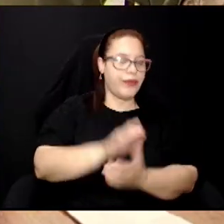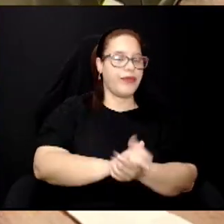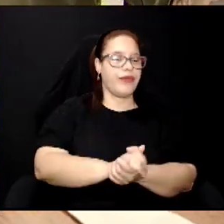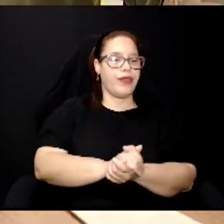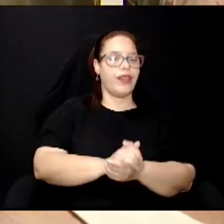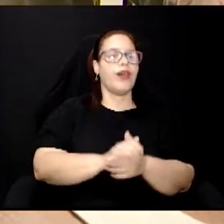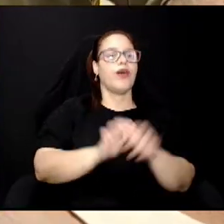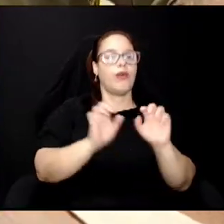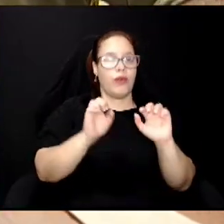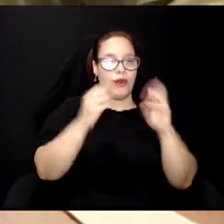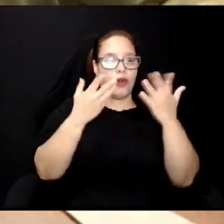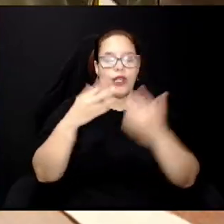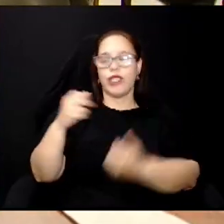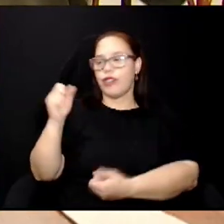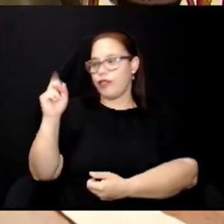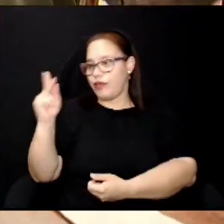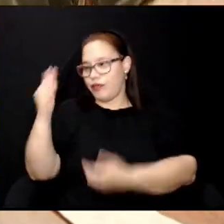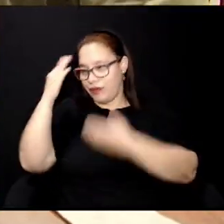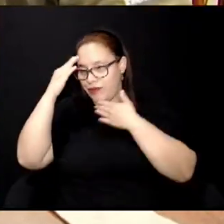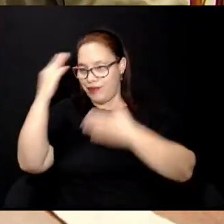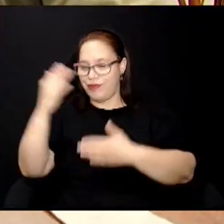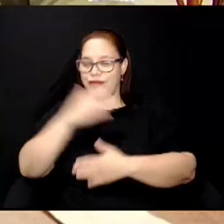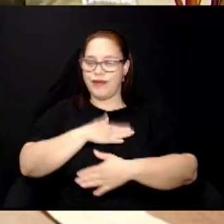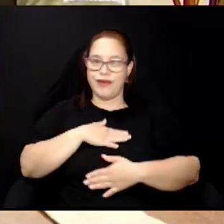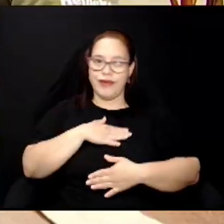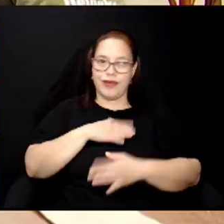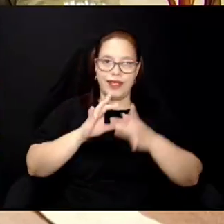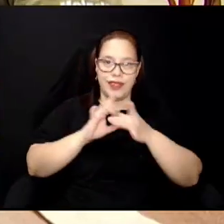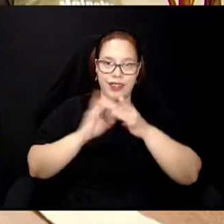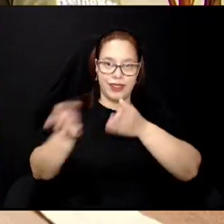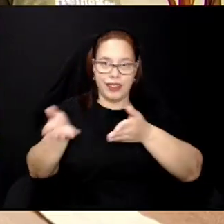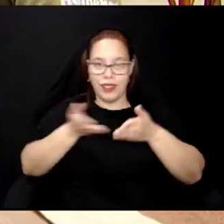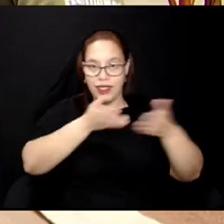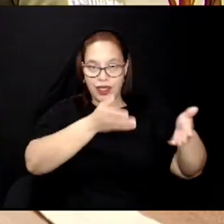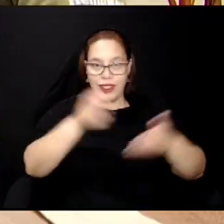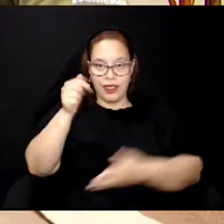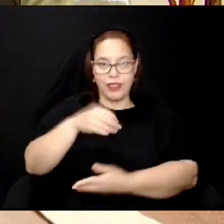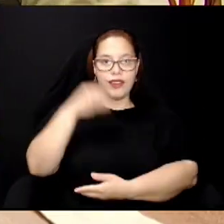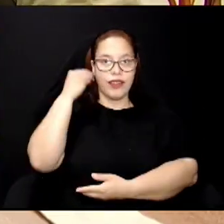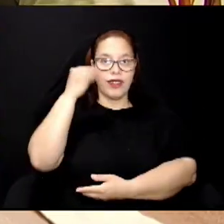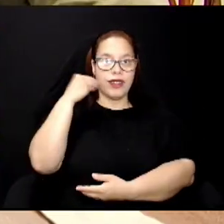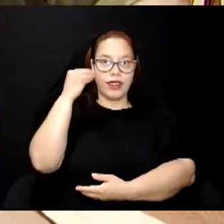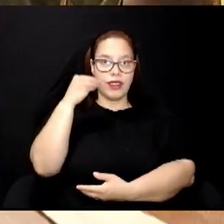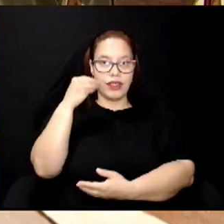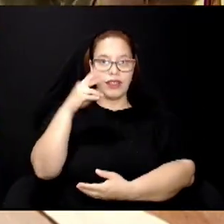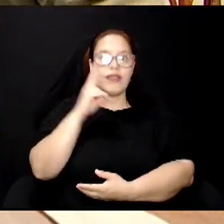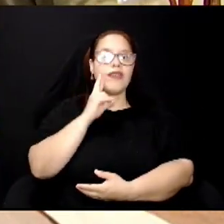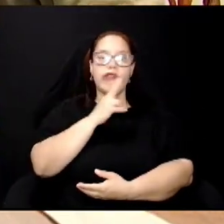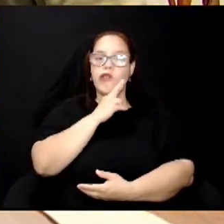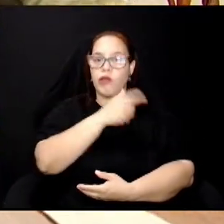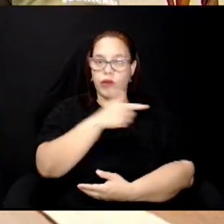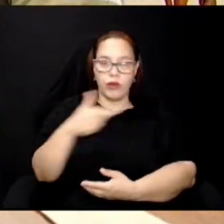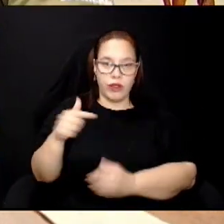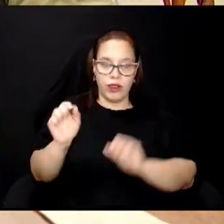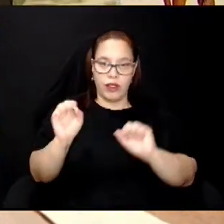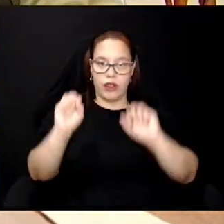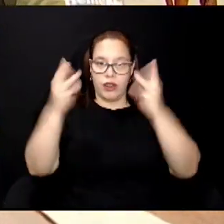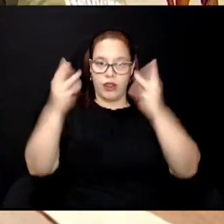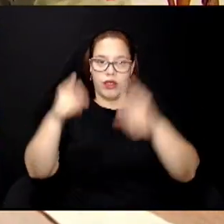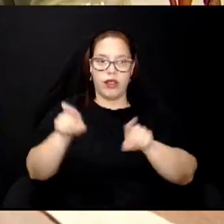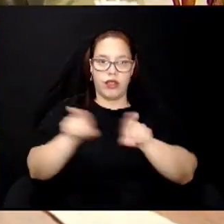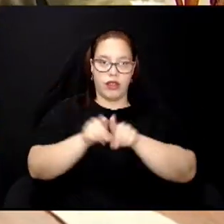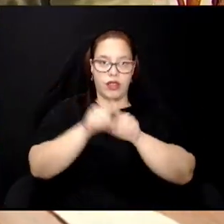tá bom? Muito obrigado, eu que agradeço. Fica um convite aí para todo mundo vir aqui experimentar nosso Restaurant Week, Campinas Restaurant Week, e também nosso cardápio da casa